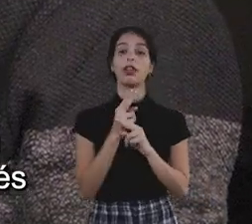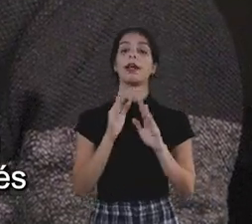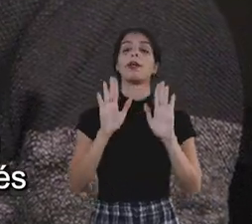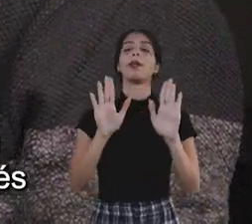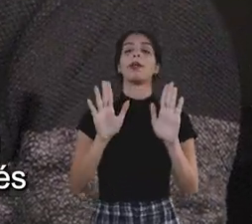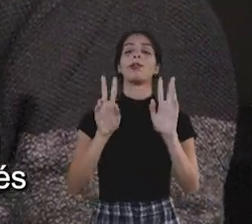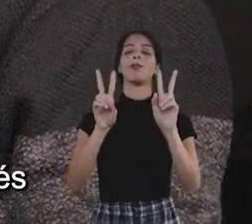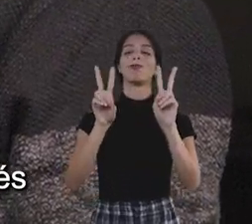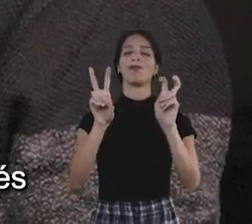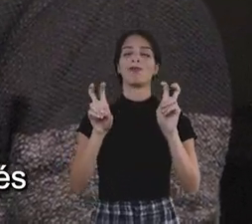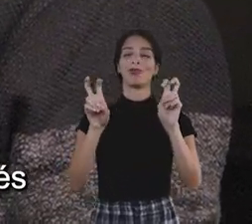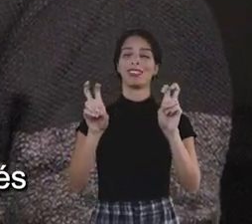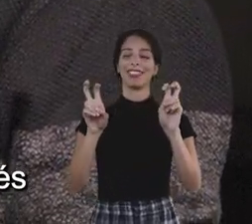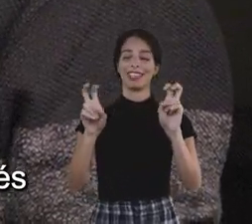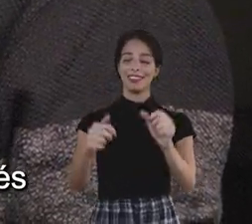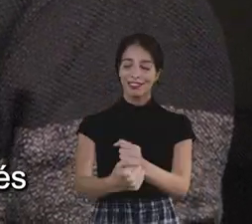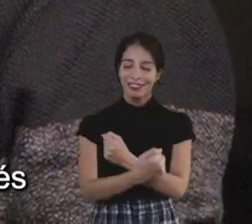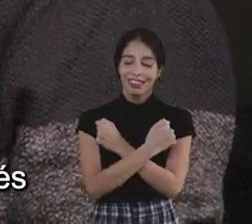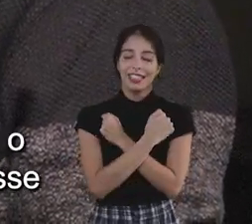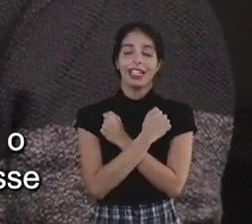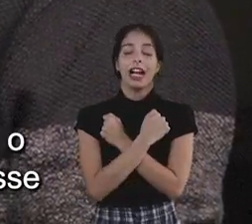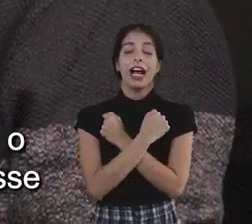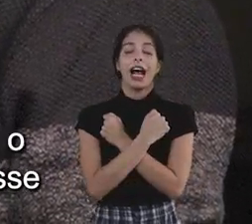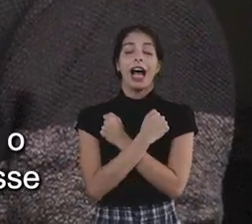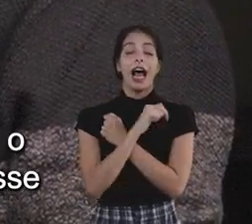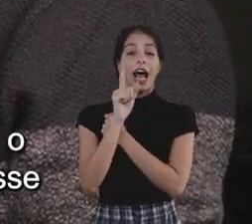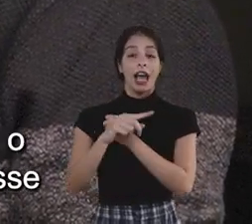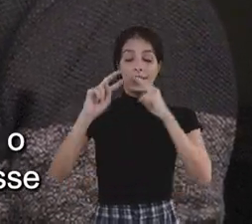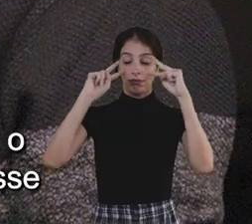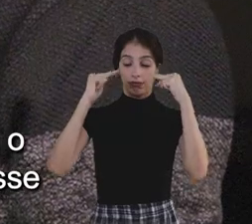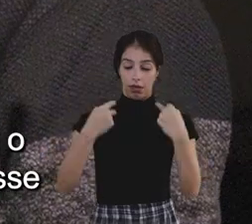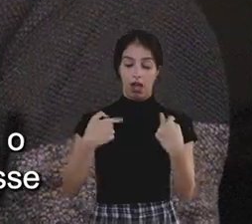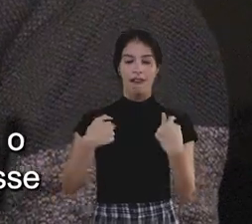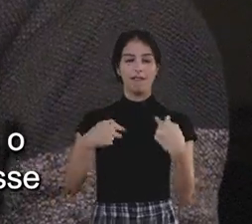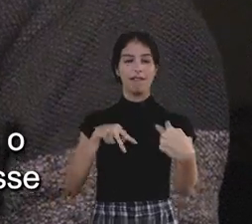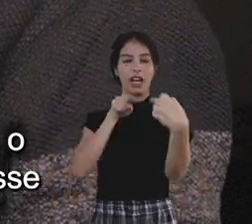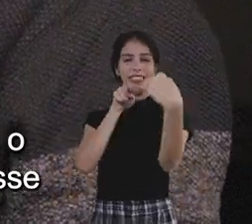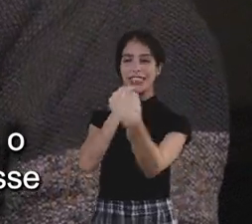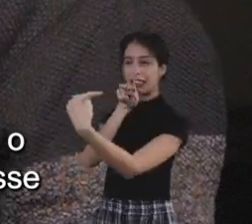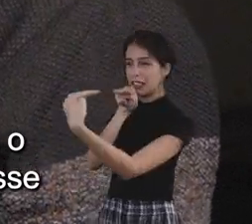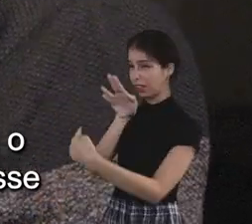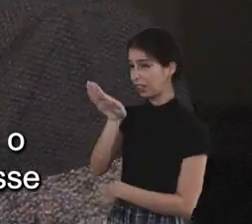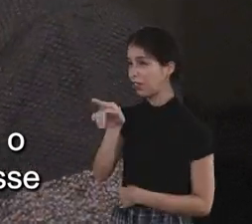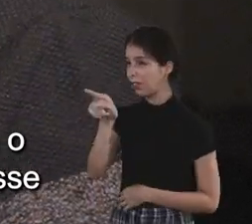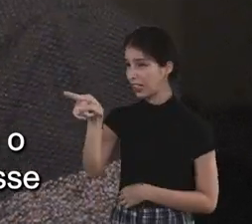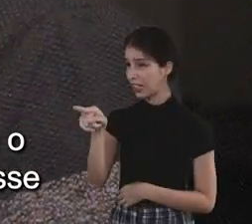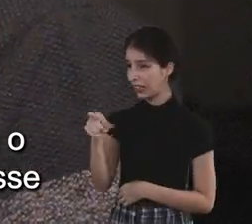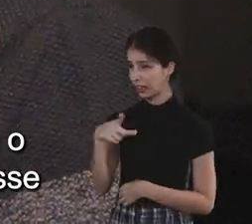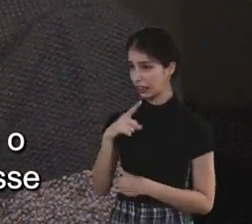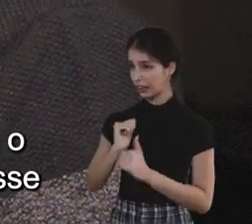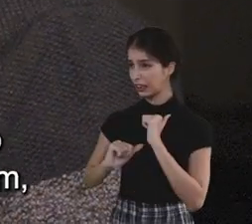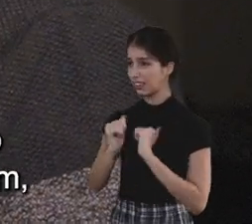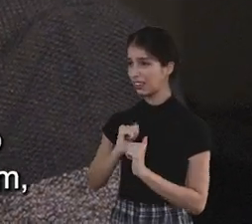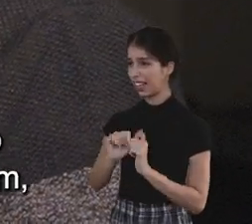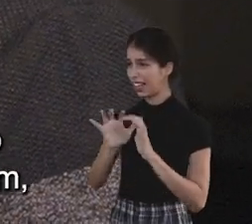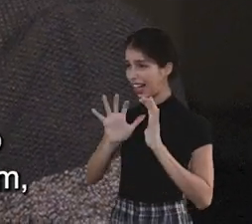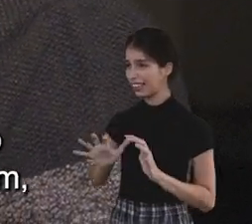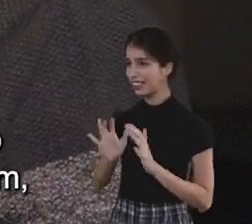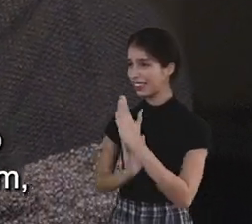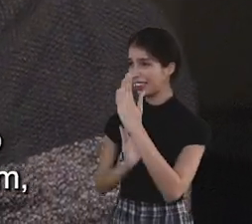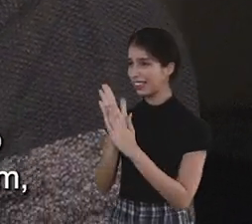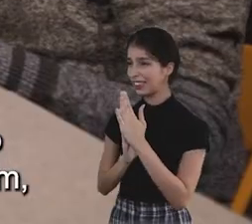encontro com a minha humanidade através da possibilidade de eu construir uma ponte com o outro e falar assim você também tá vivendo desse